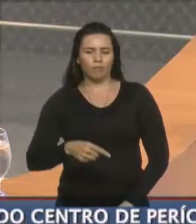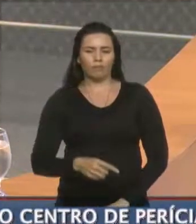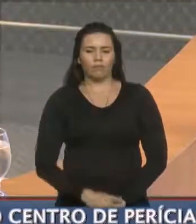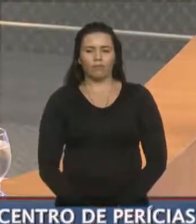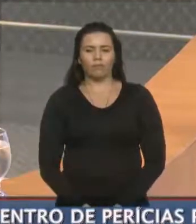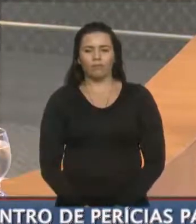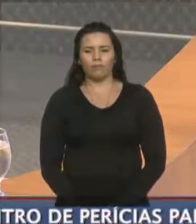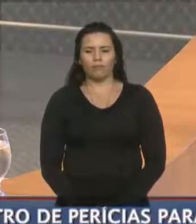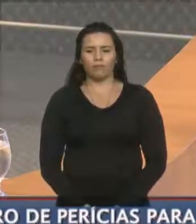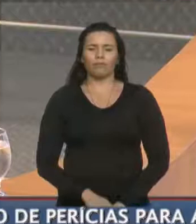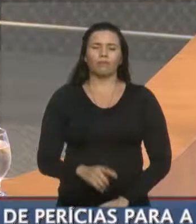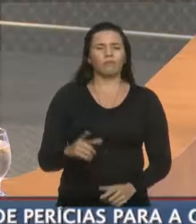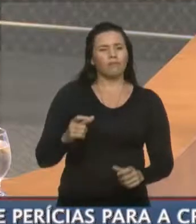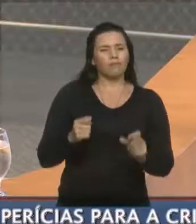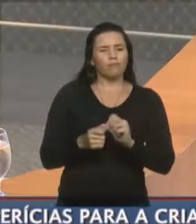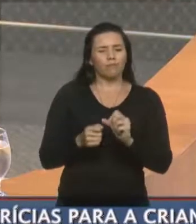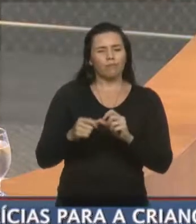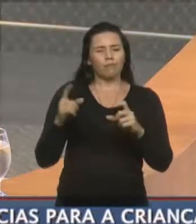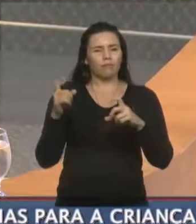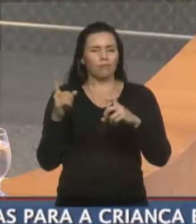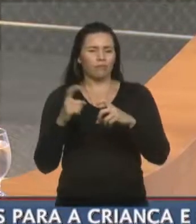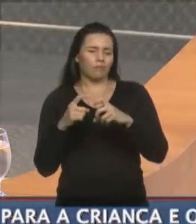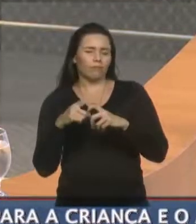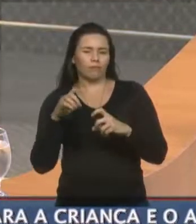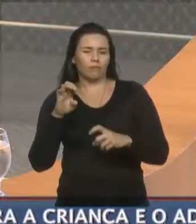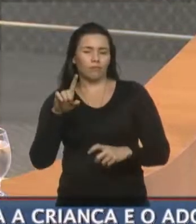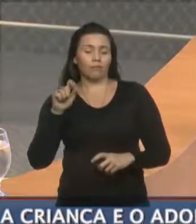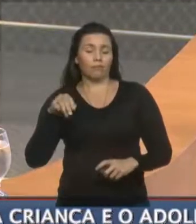entre a perícia médica, psicológica e social.